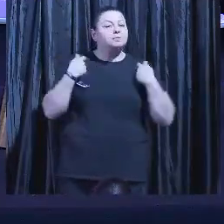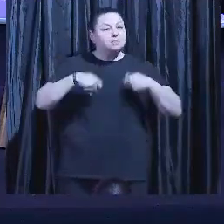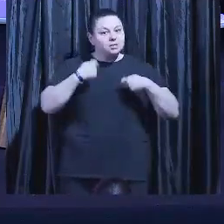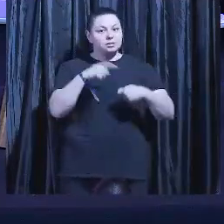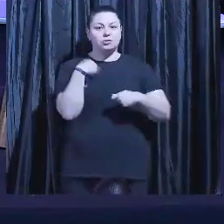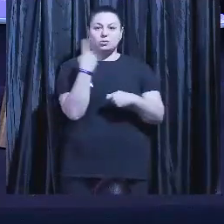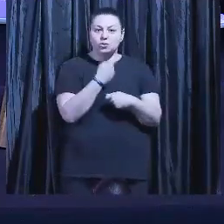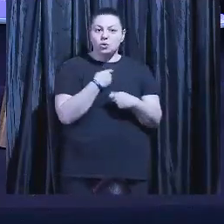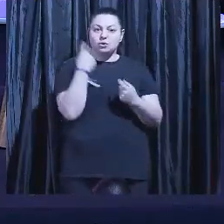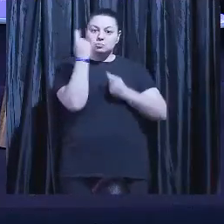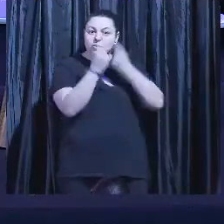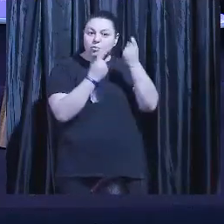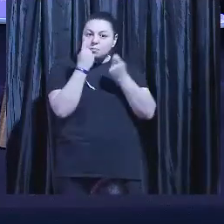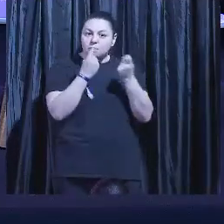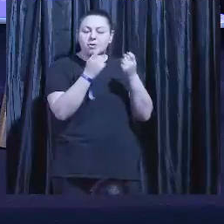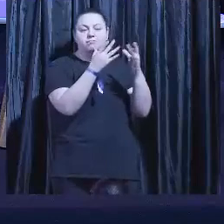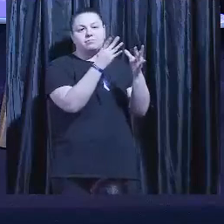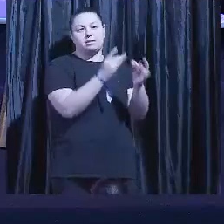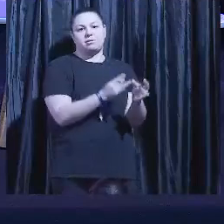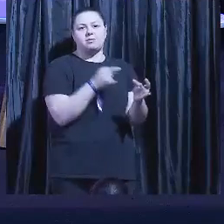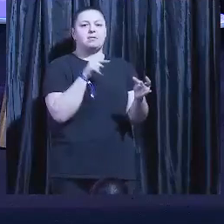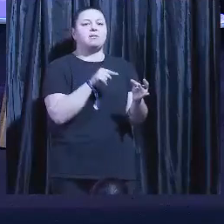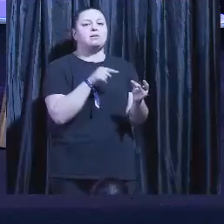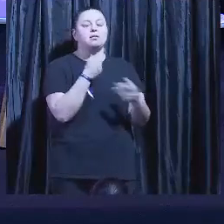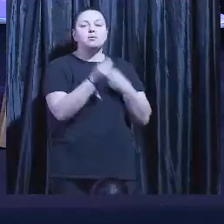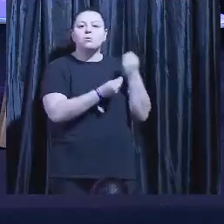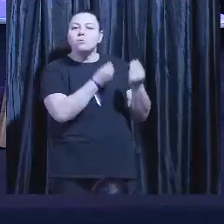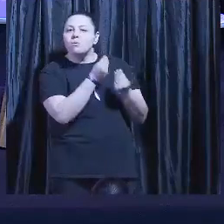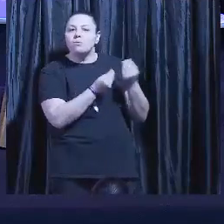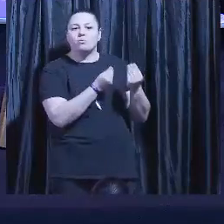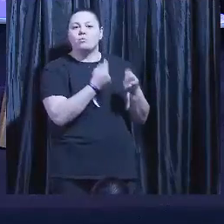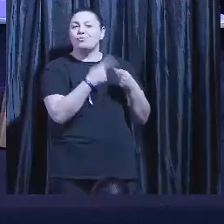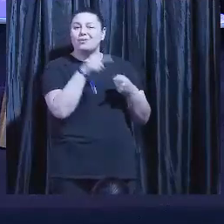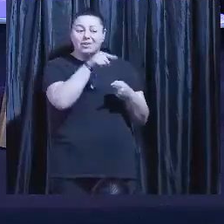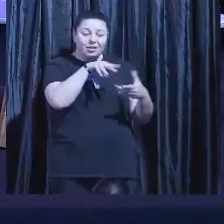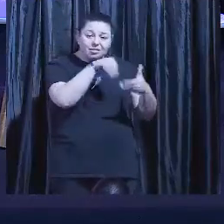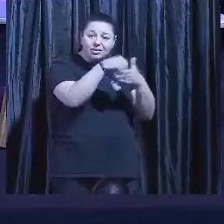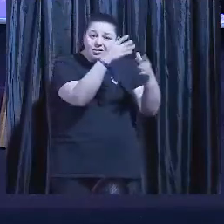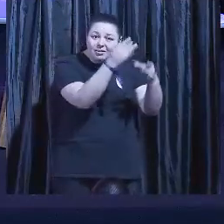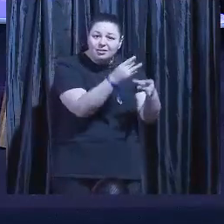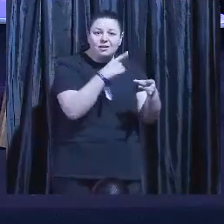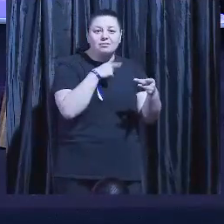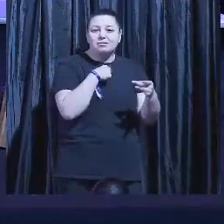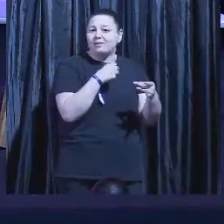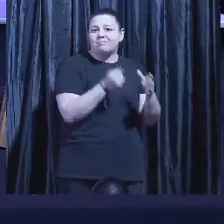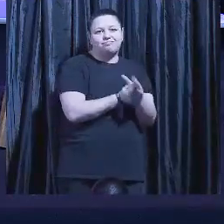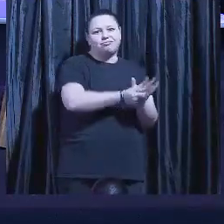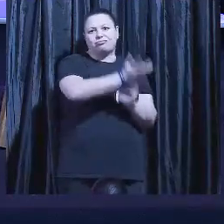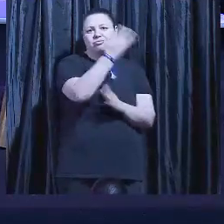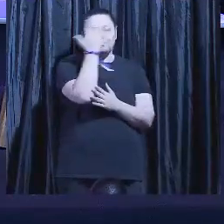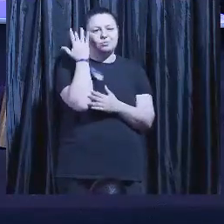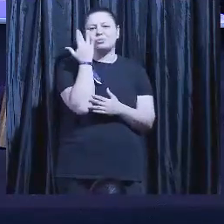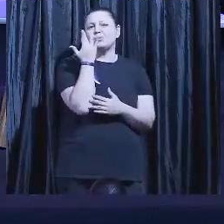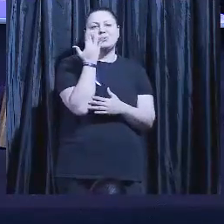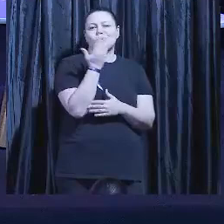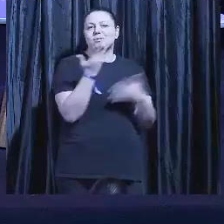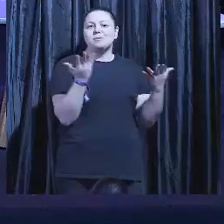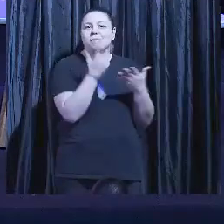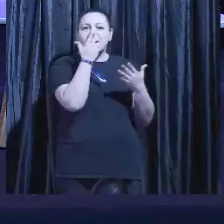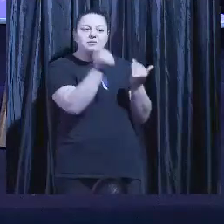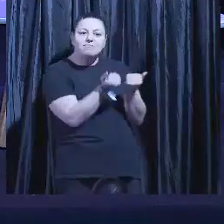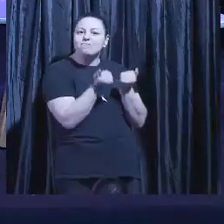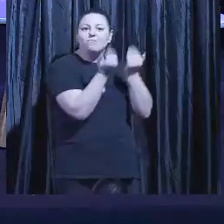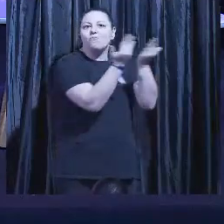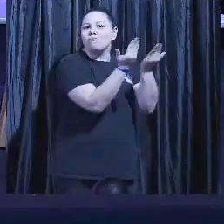preocupar com o detalhe, com o que fica de fora, porque isso são milhões de pessoas no Brasil que estão historicamente